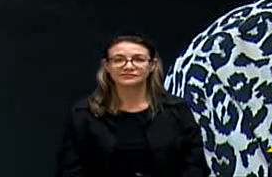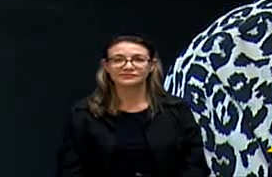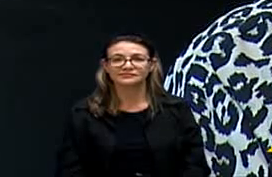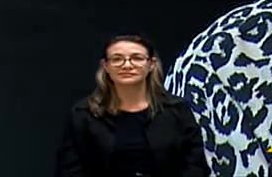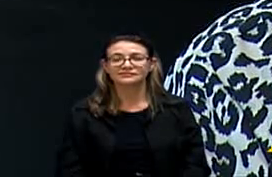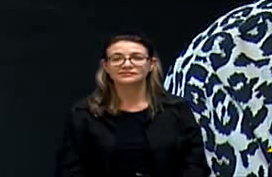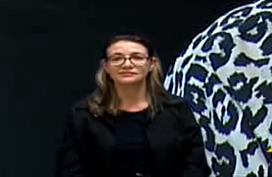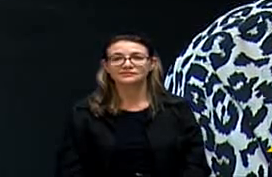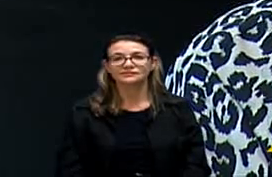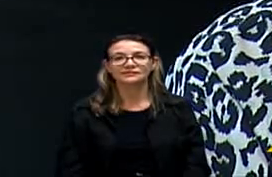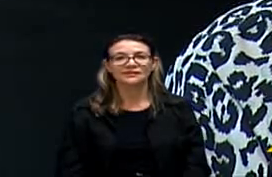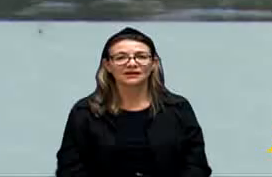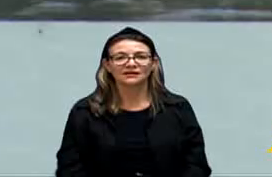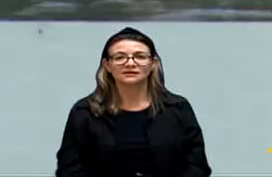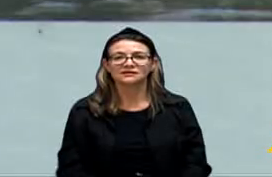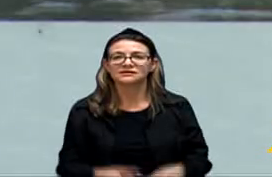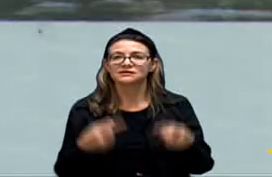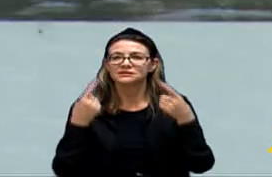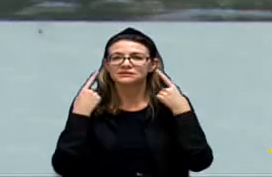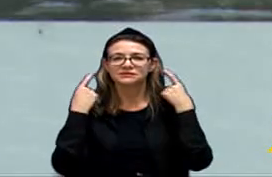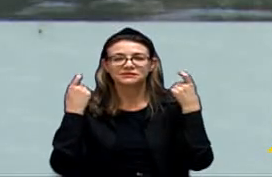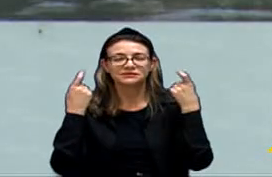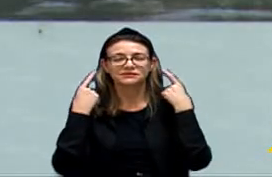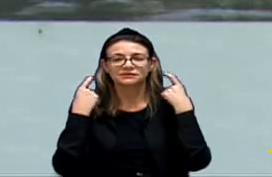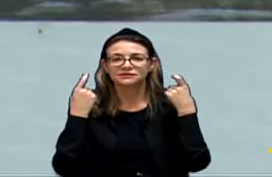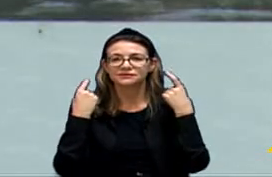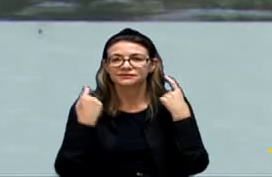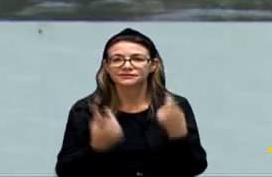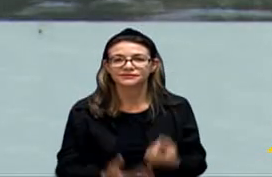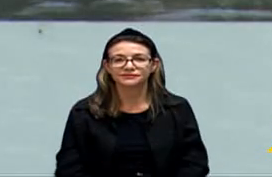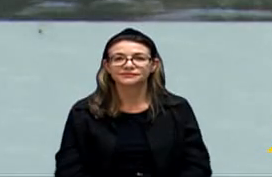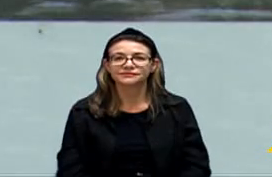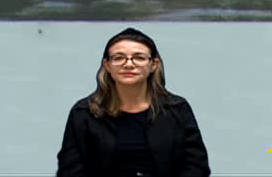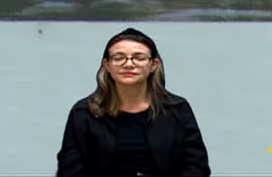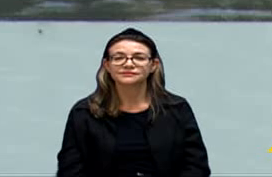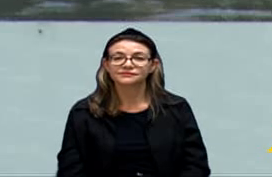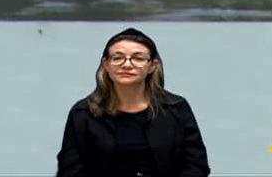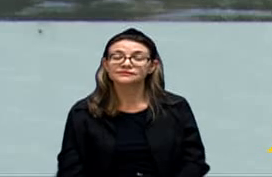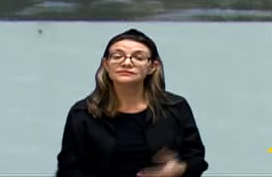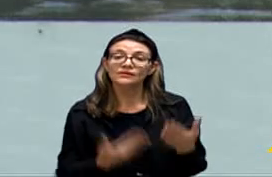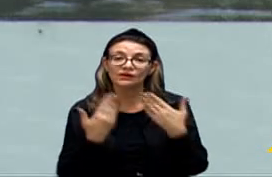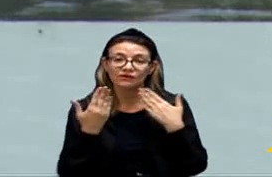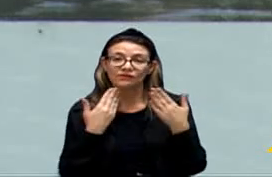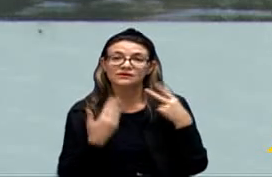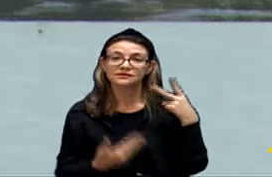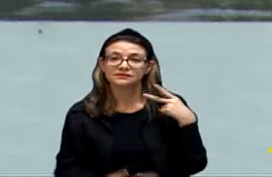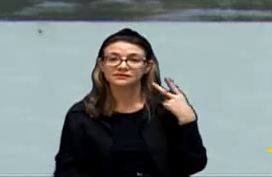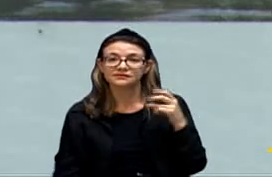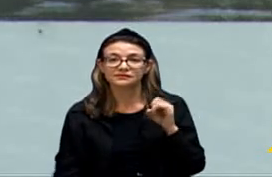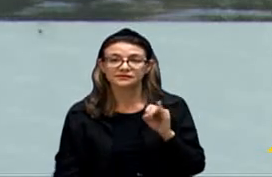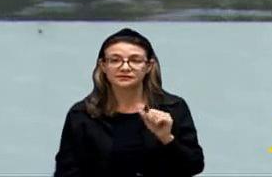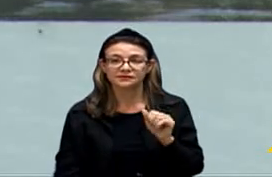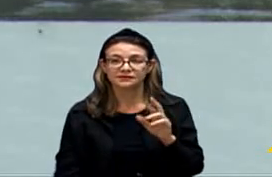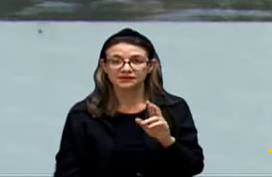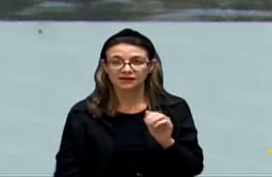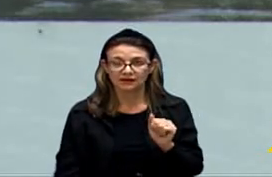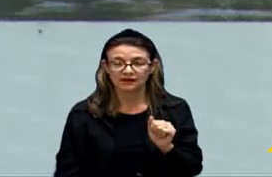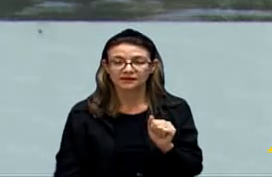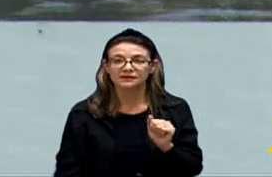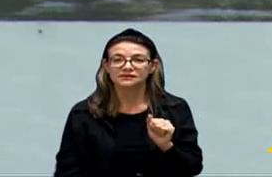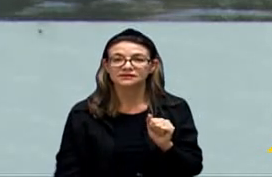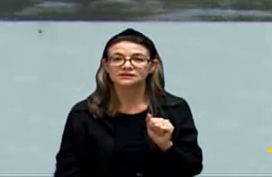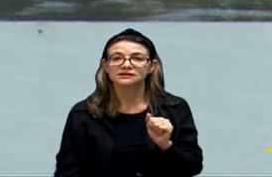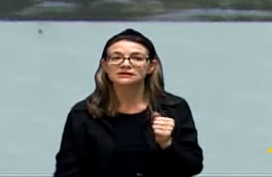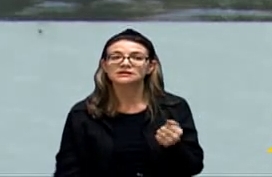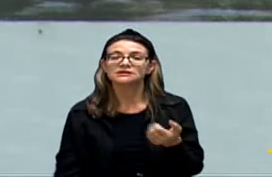estampido o barulho da dos escapamentos pois bem conversando com a vereadora iar ela tinha a mesma disponibilidade